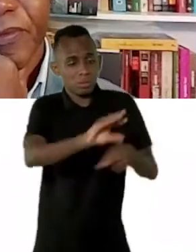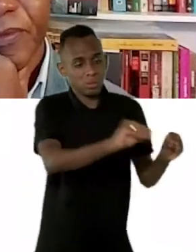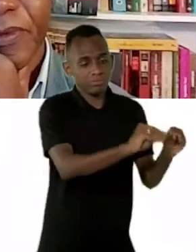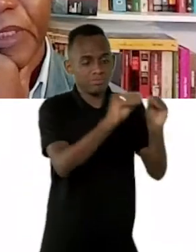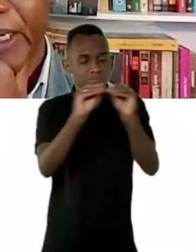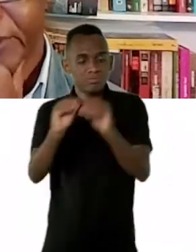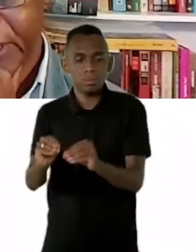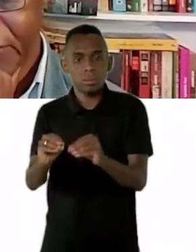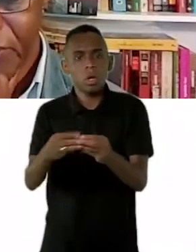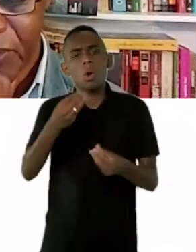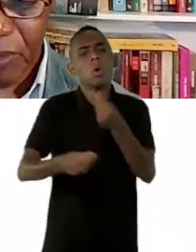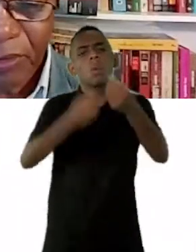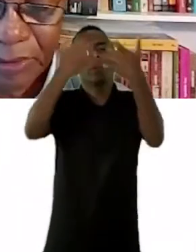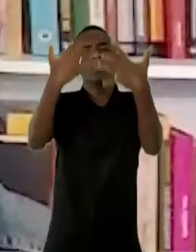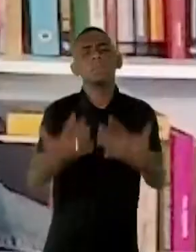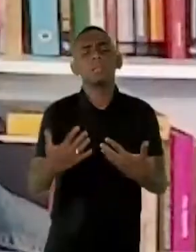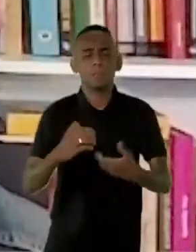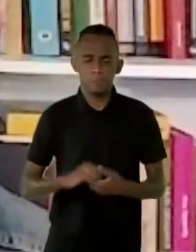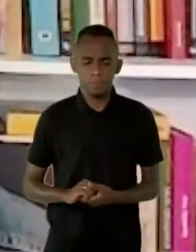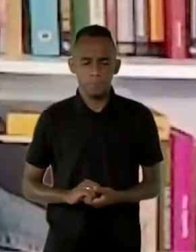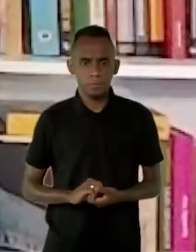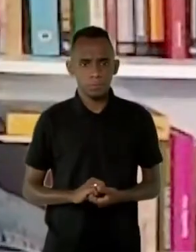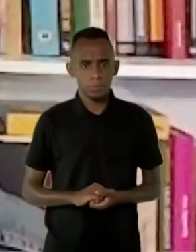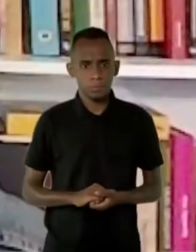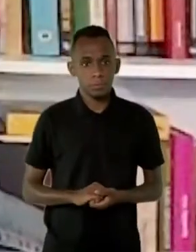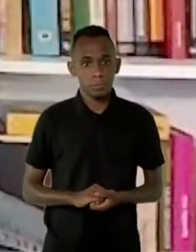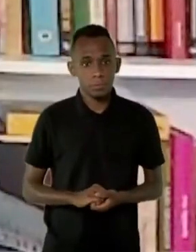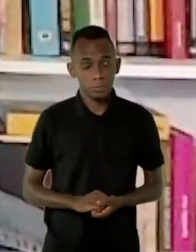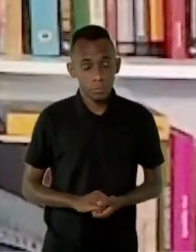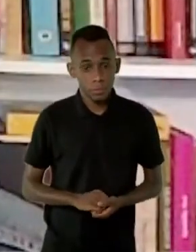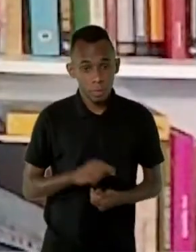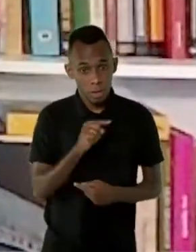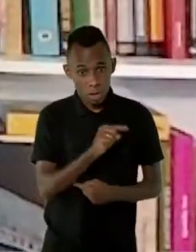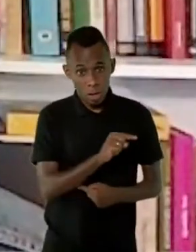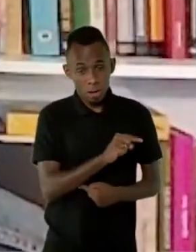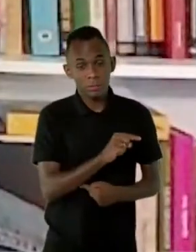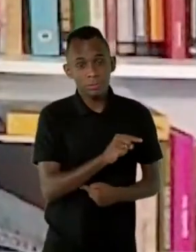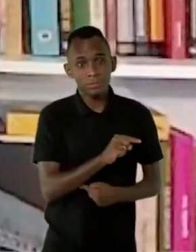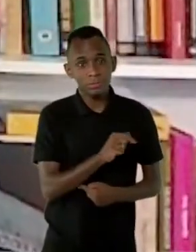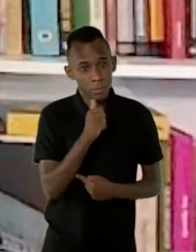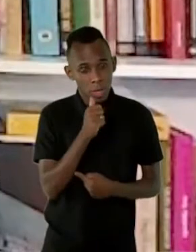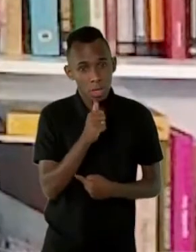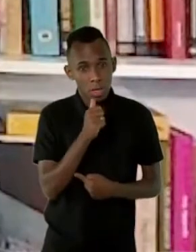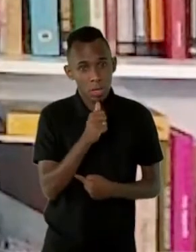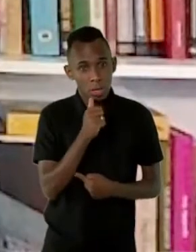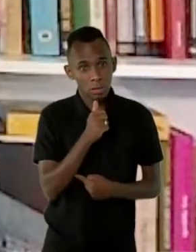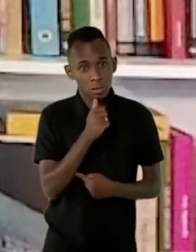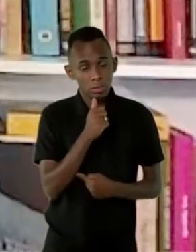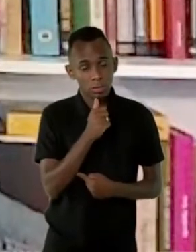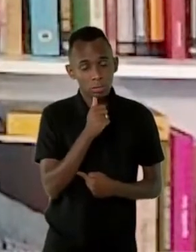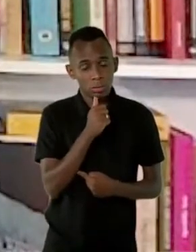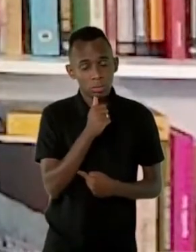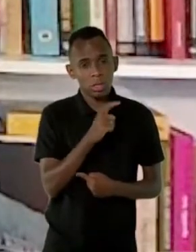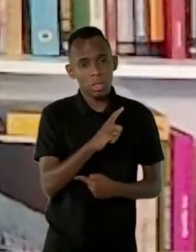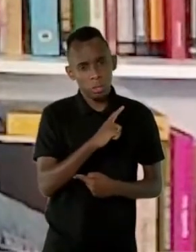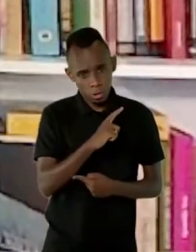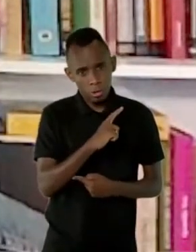gente? É assim, a Carolina ela sempre teve propensões literárias,